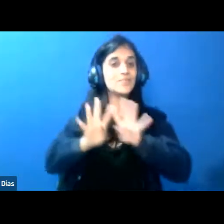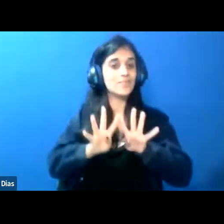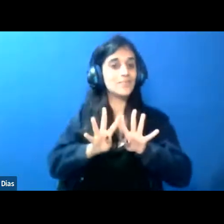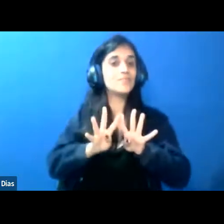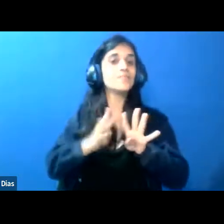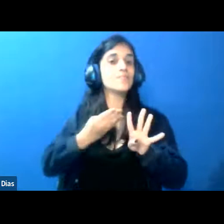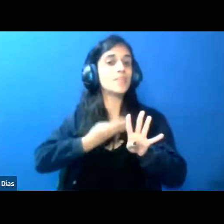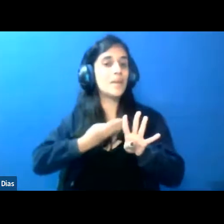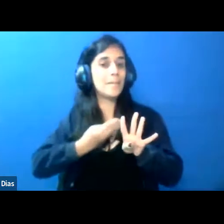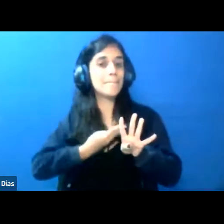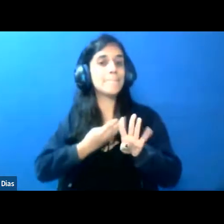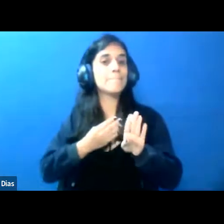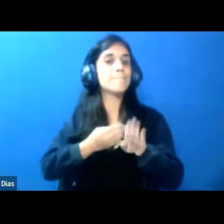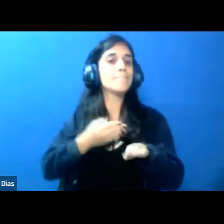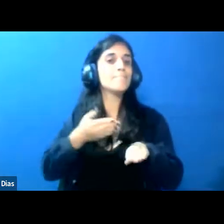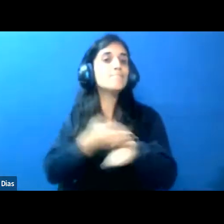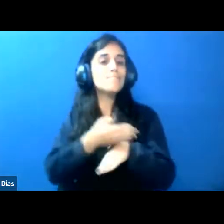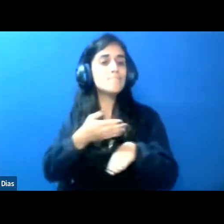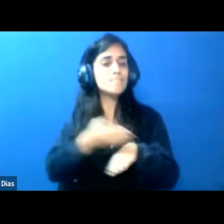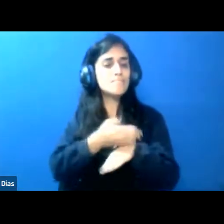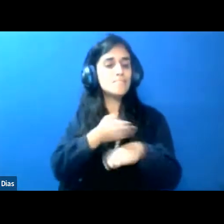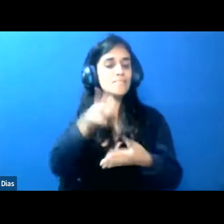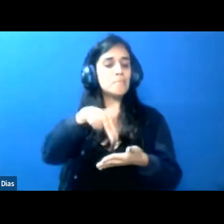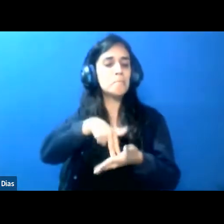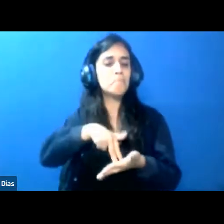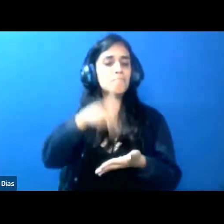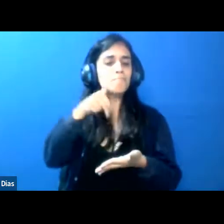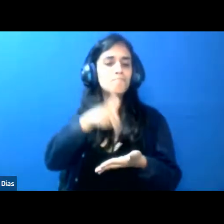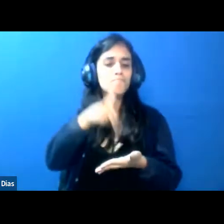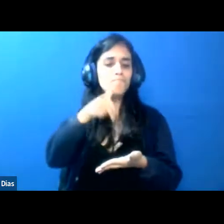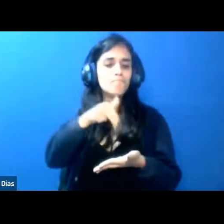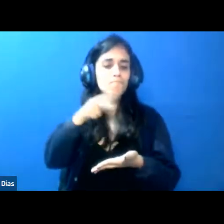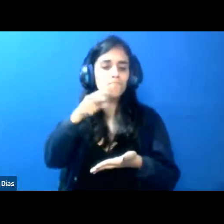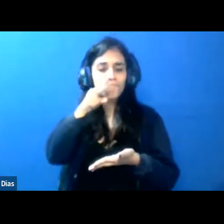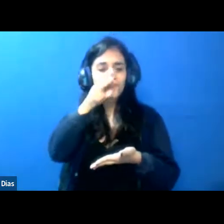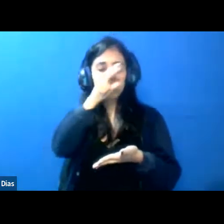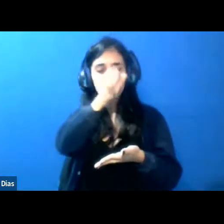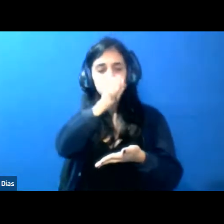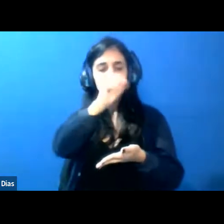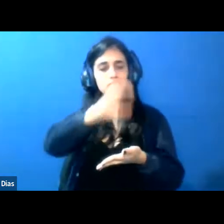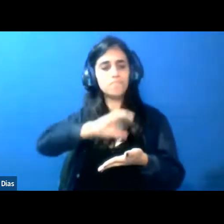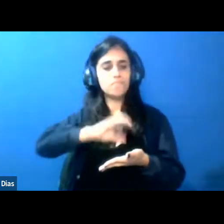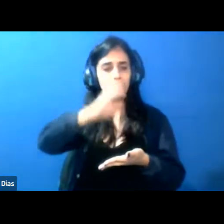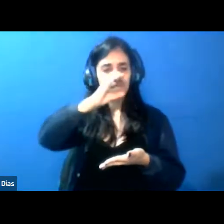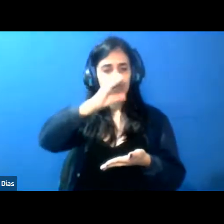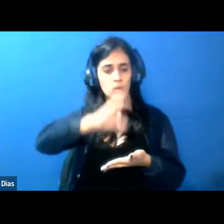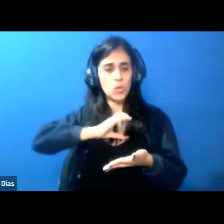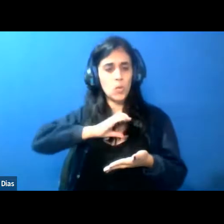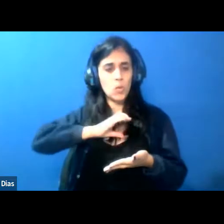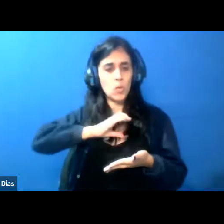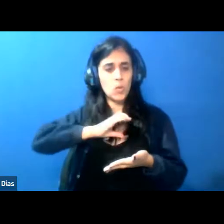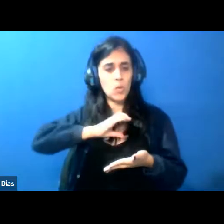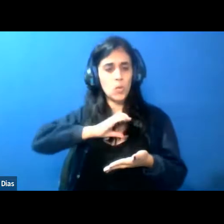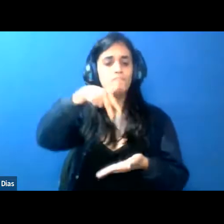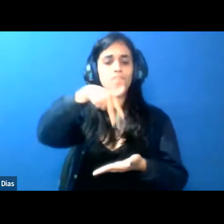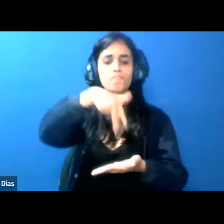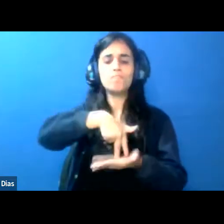participando sem medo de ser mulher, pisando firme, sem medir nenhum